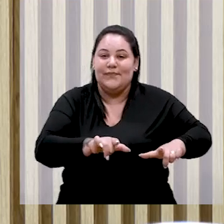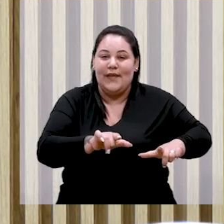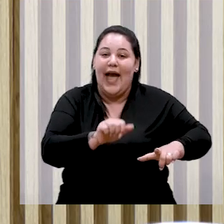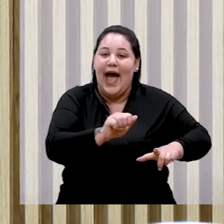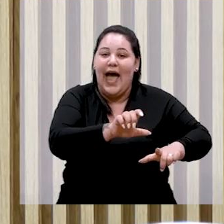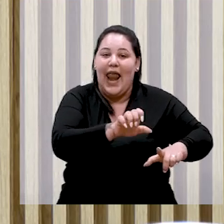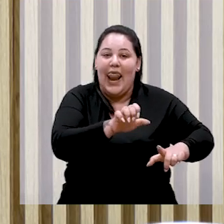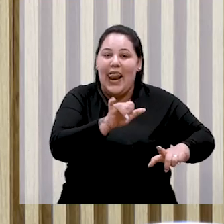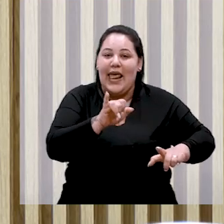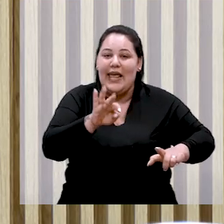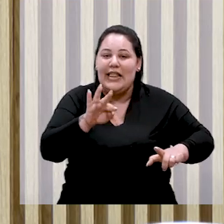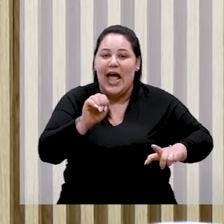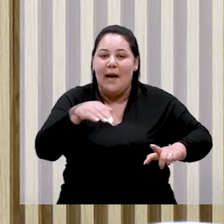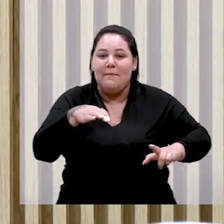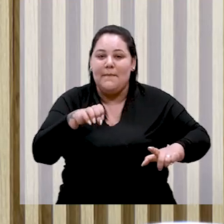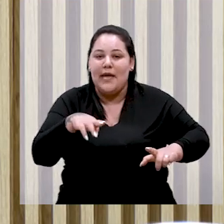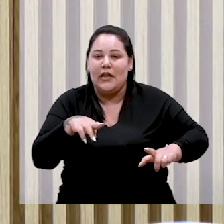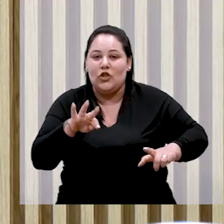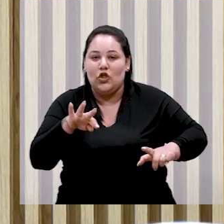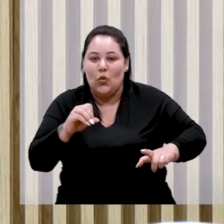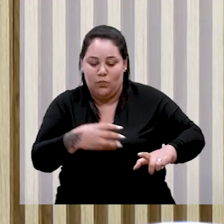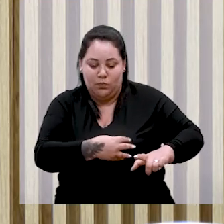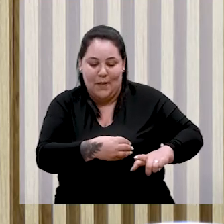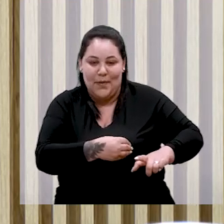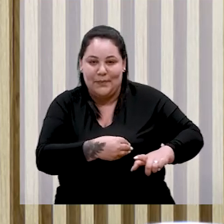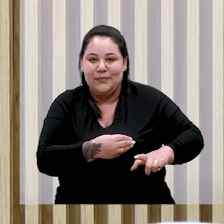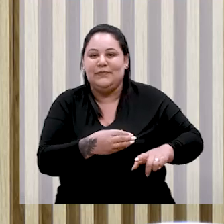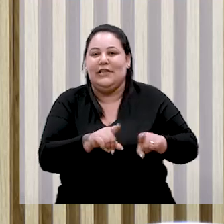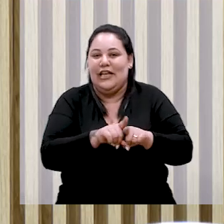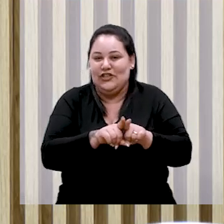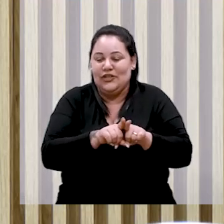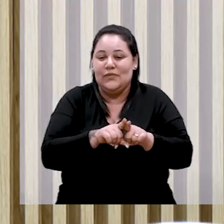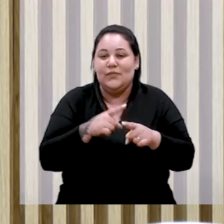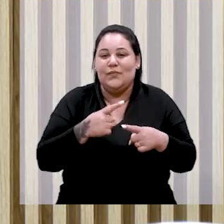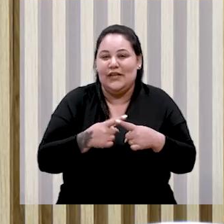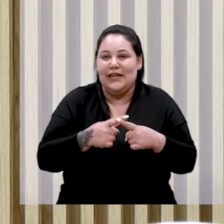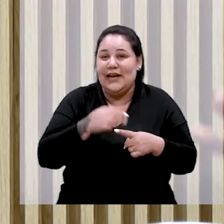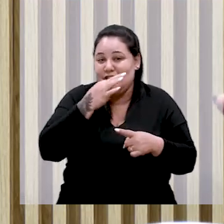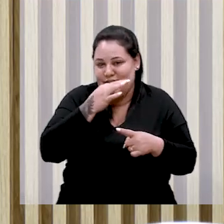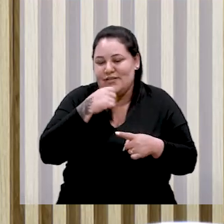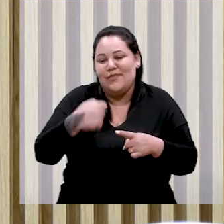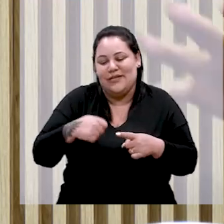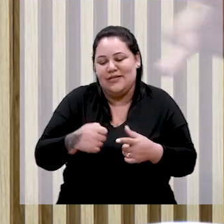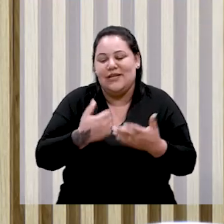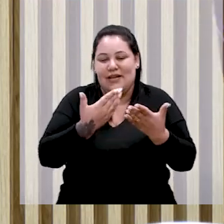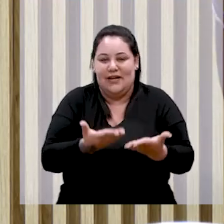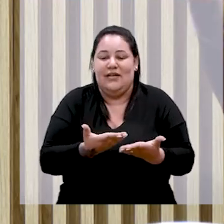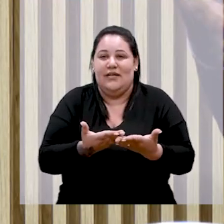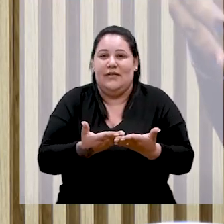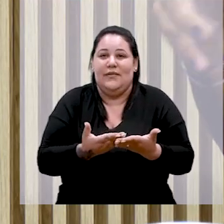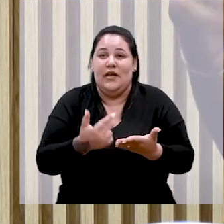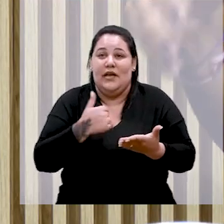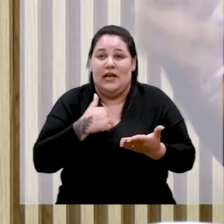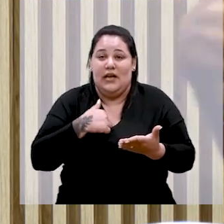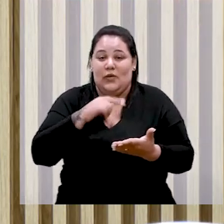recurso que Caxias está devendo mesmo há muito tempo, né? Porque toda vez que eu postava isso, a gente é muito das redes sociais, eu